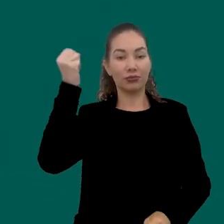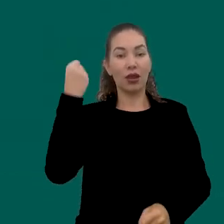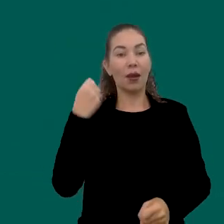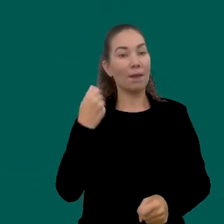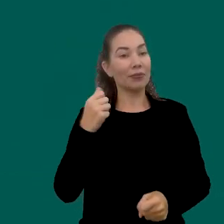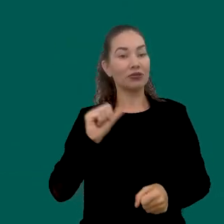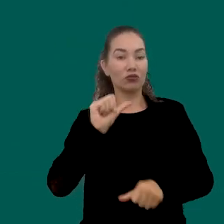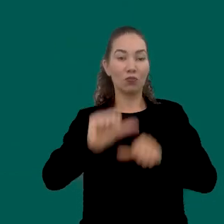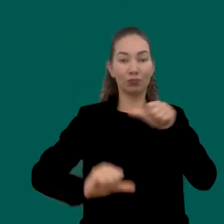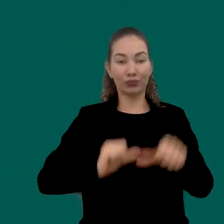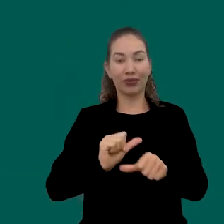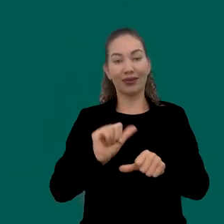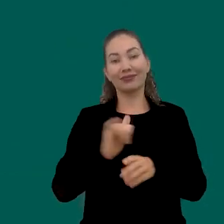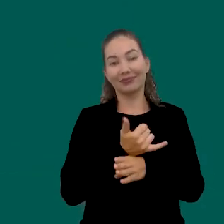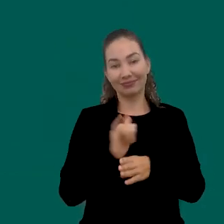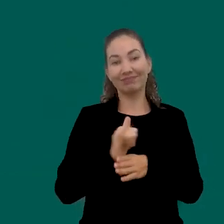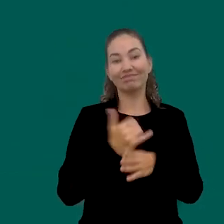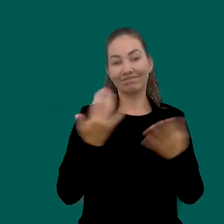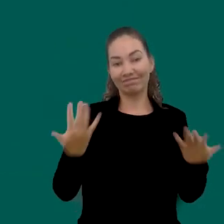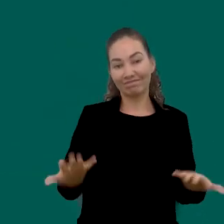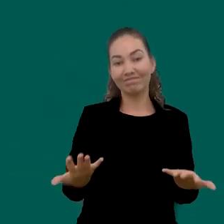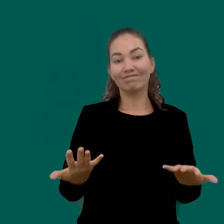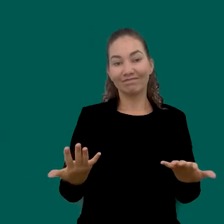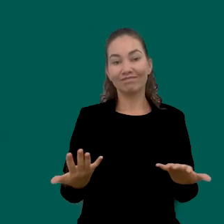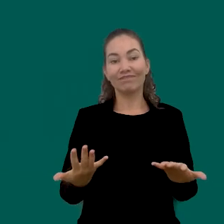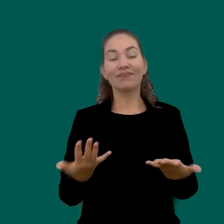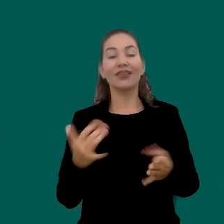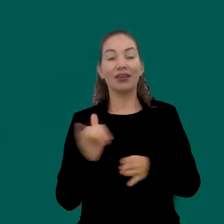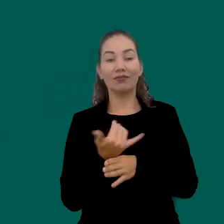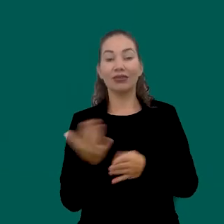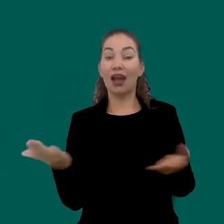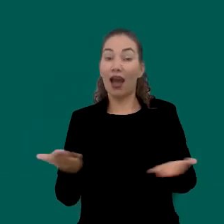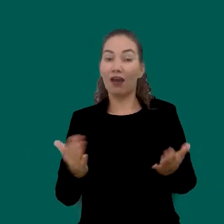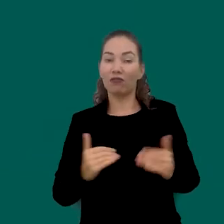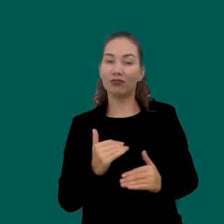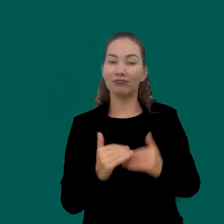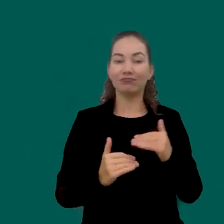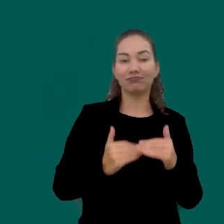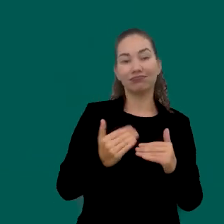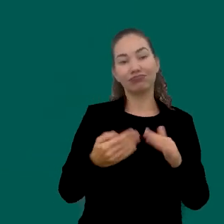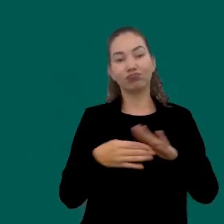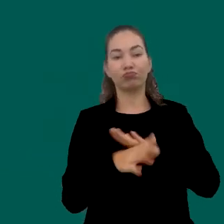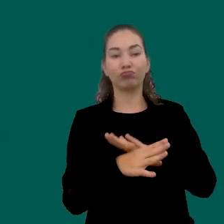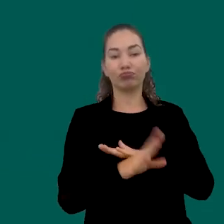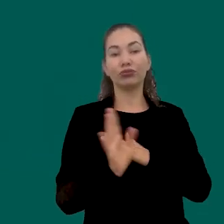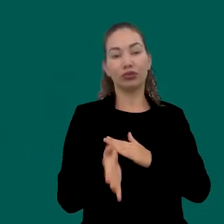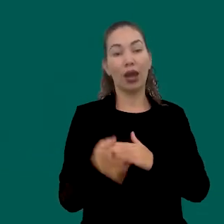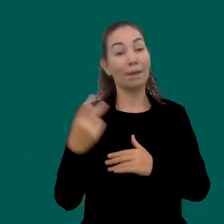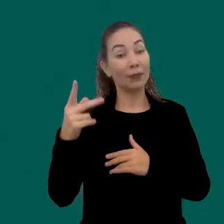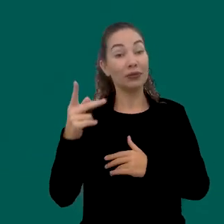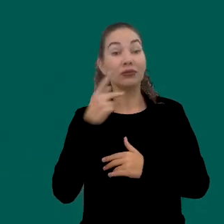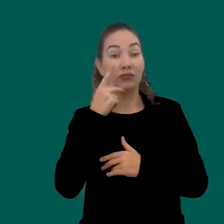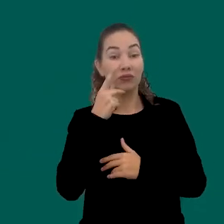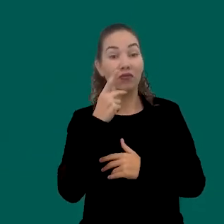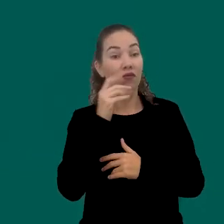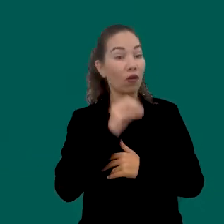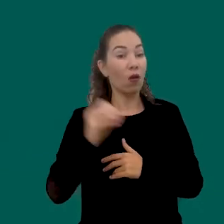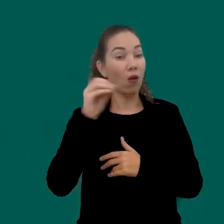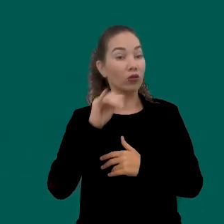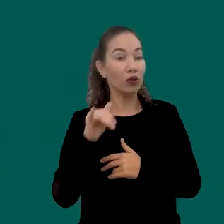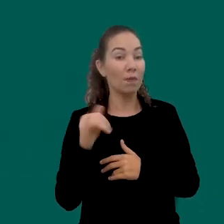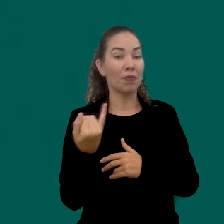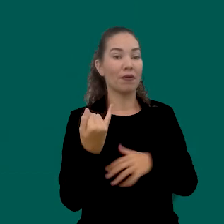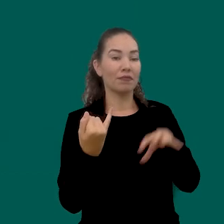toda a minha estratégia. Né? Então, a nossa estratégia ela vem se adequando e vem mudando. Mas esse caminho que o Cássio falou realmente é aproveitar essa